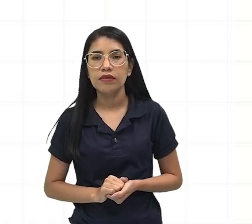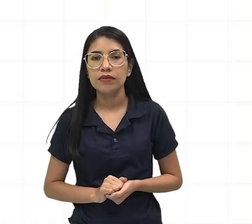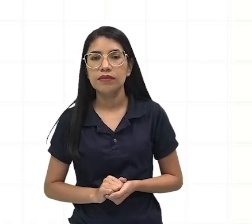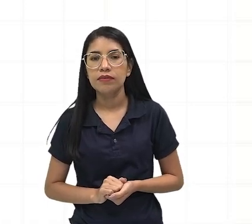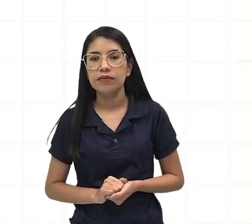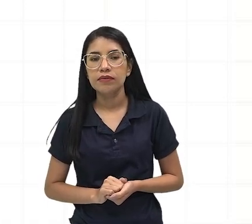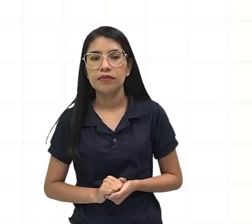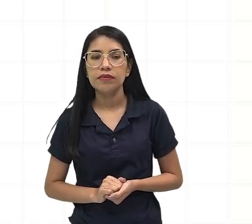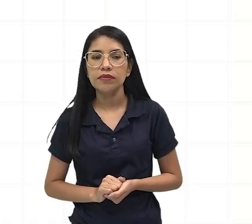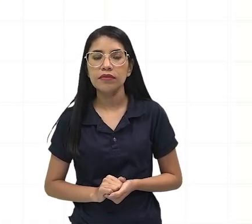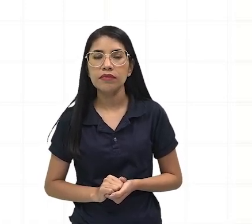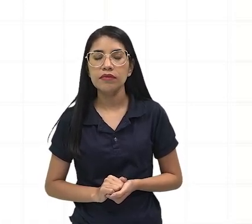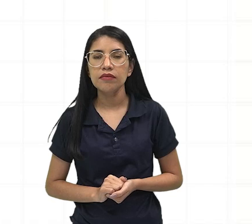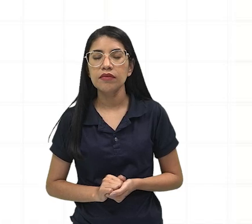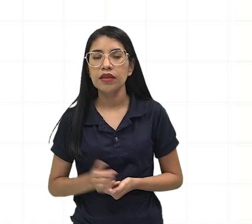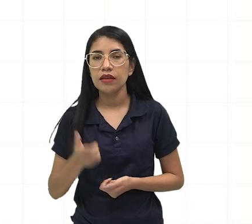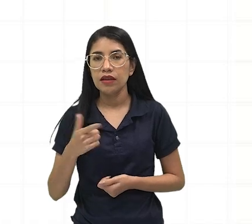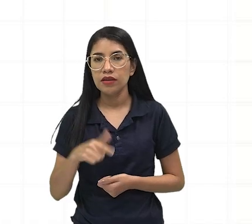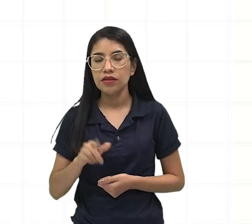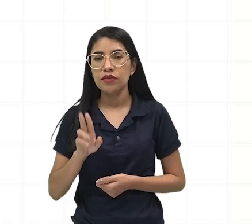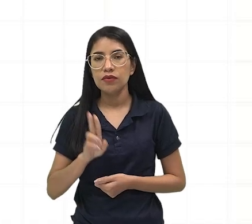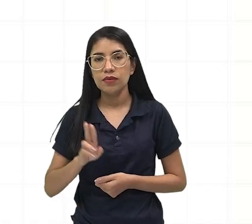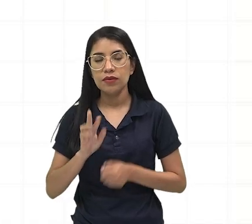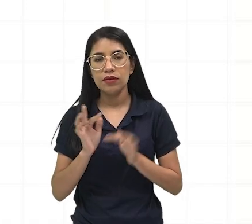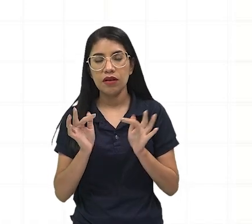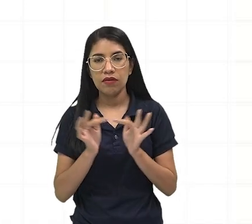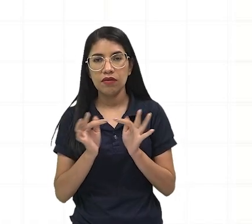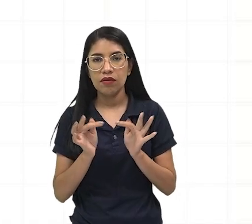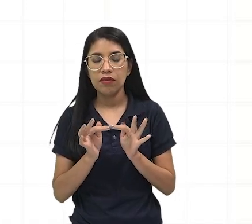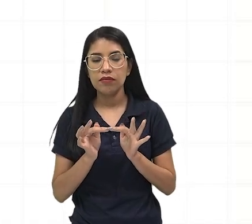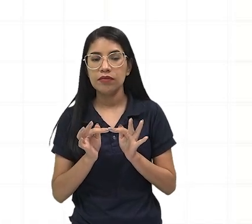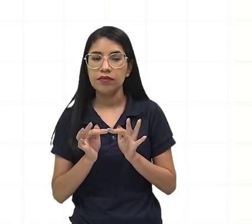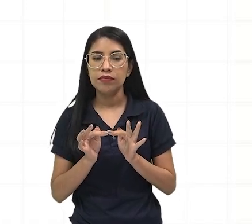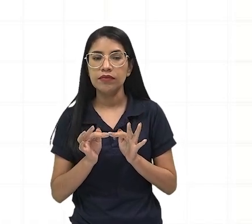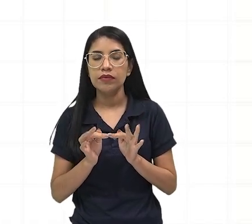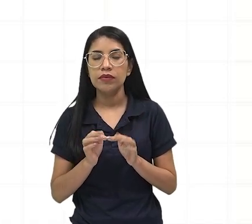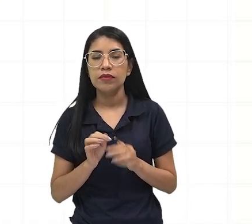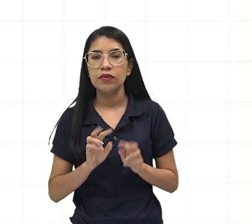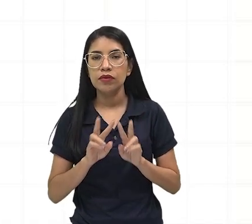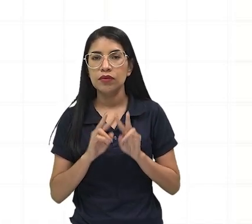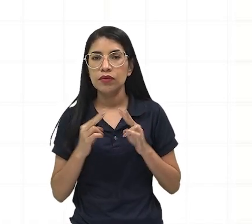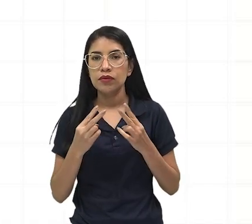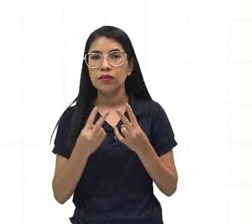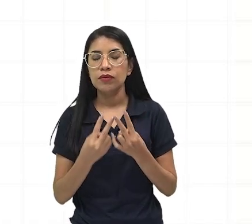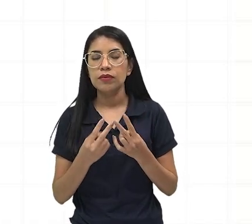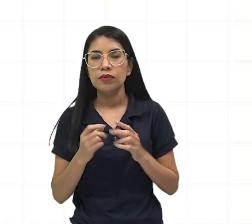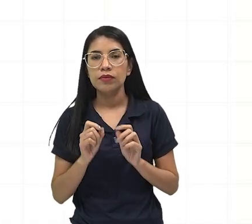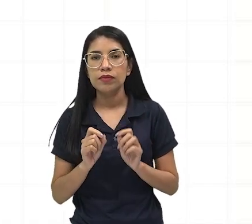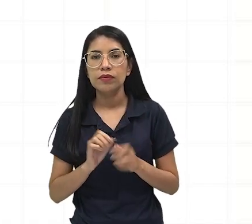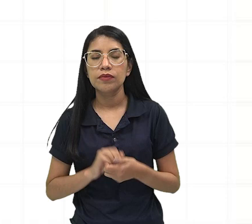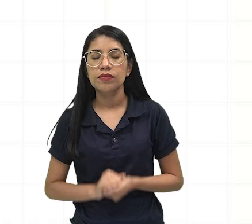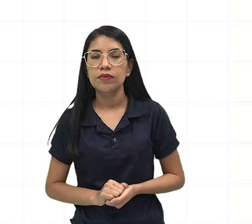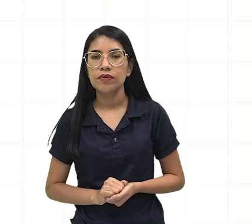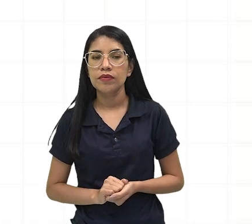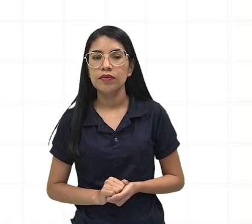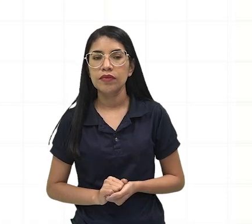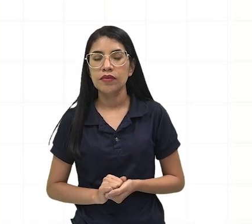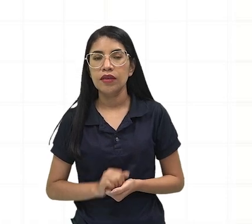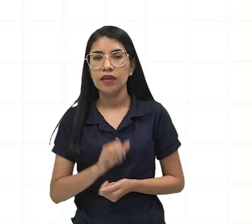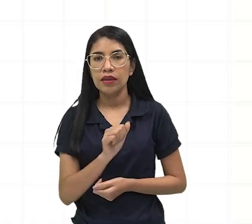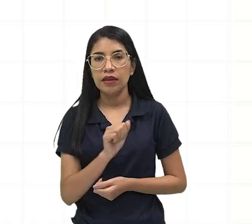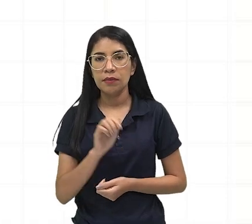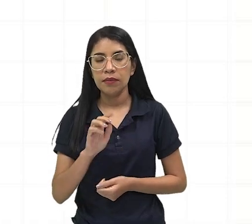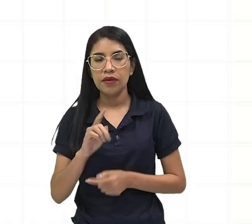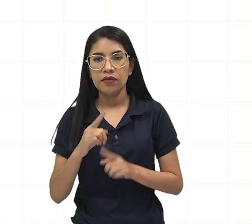Aí, novamente, você vai lembrar a fórmula do volume de um cilindro, que é a área da base vezes